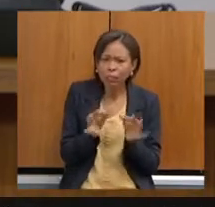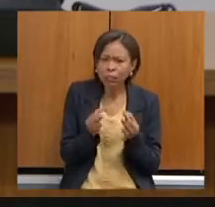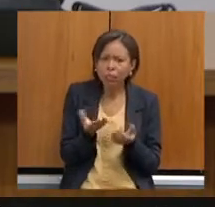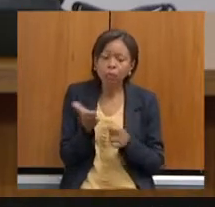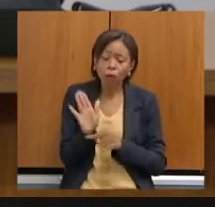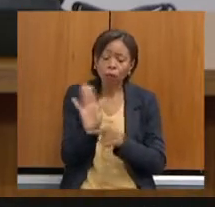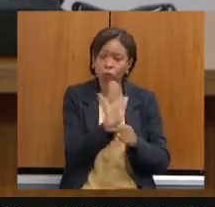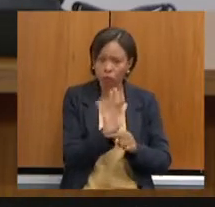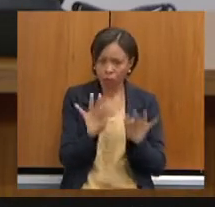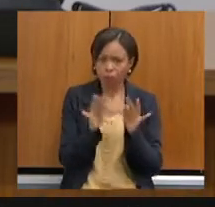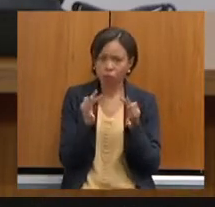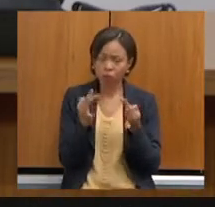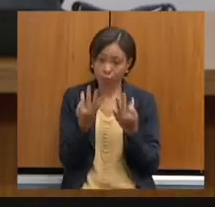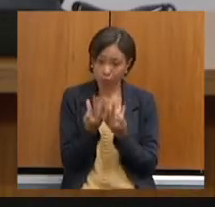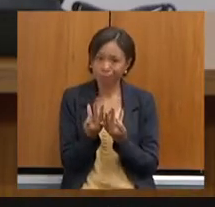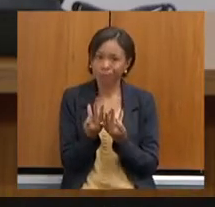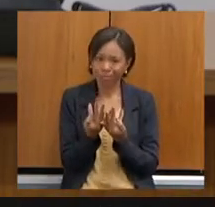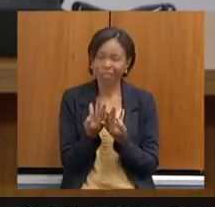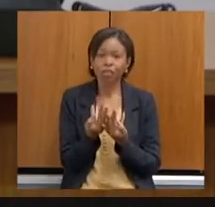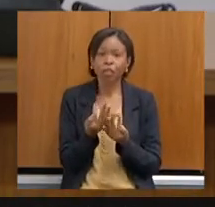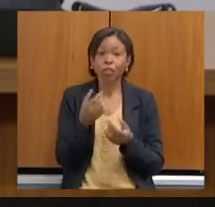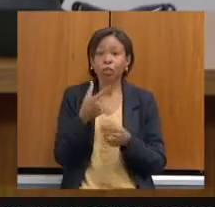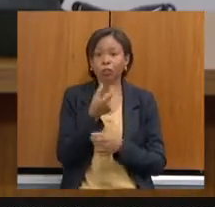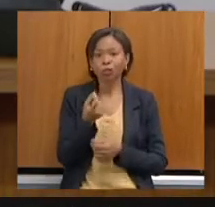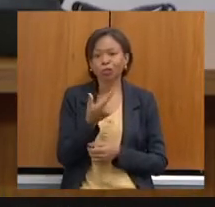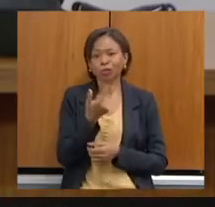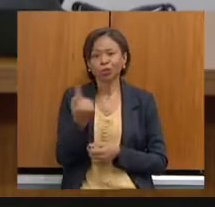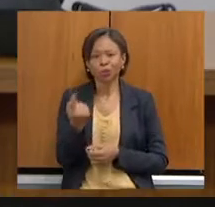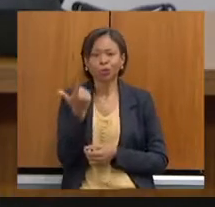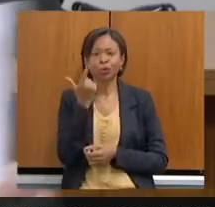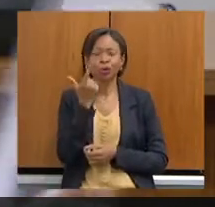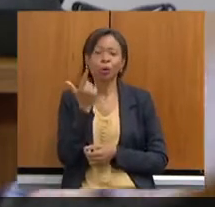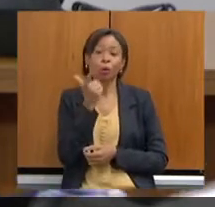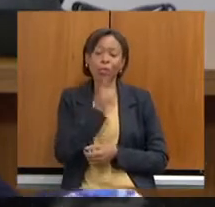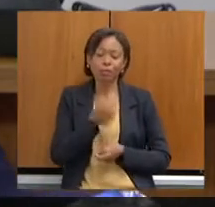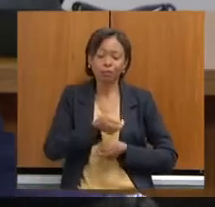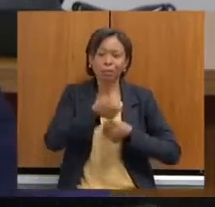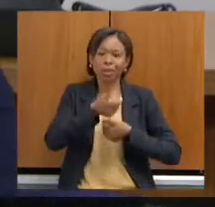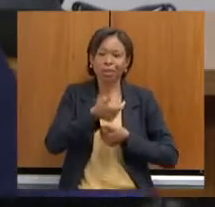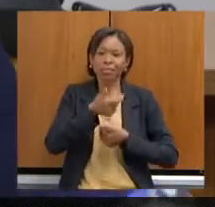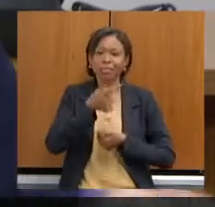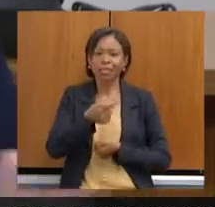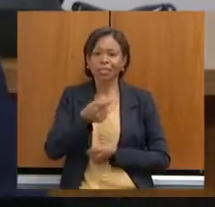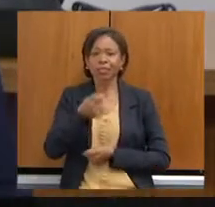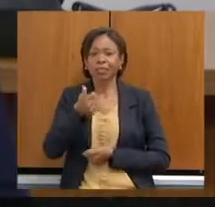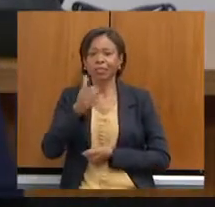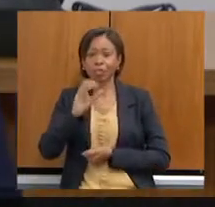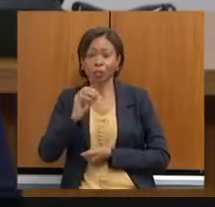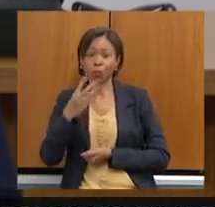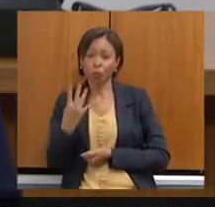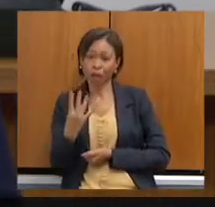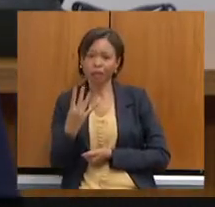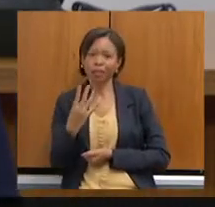então em 2021 serão entregues 704 quilos em 59 municípios